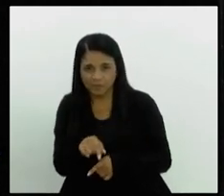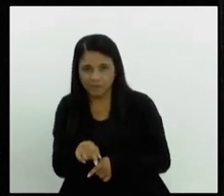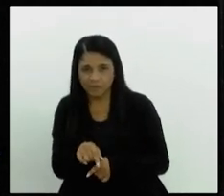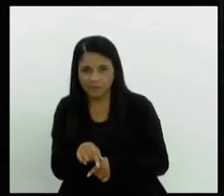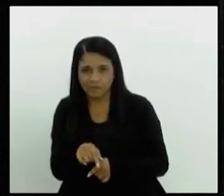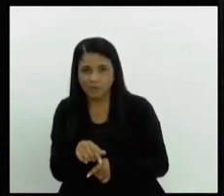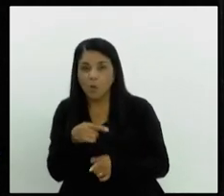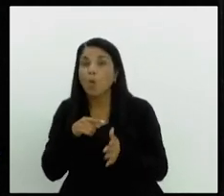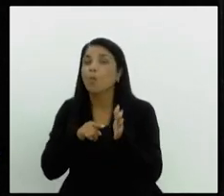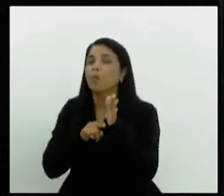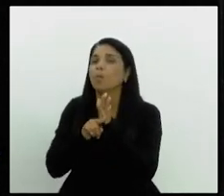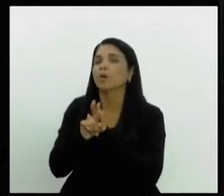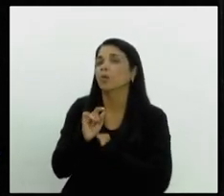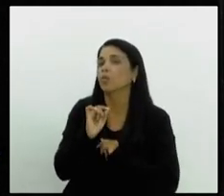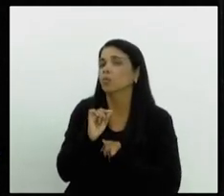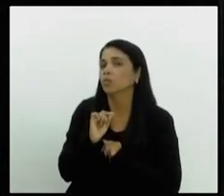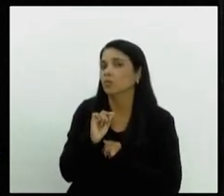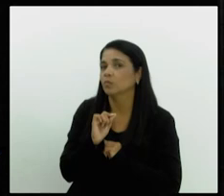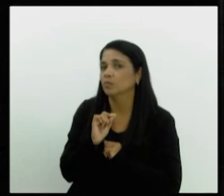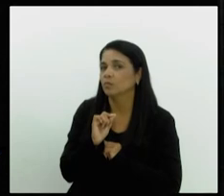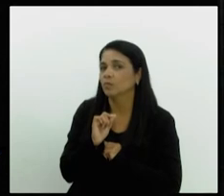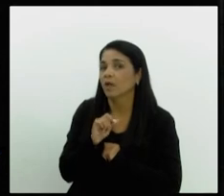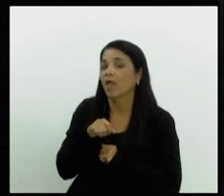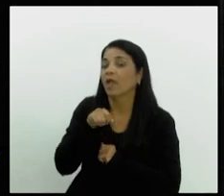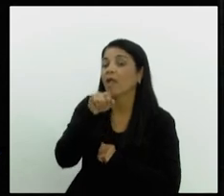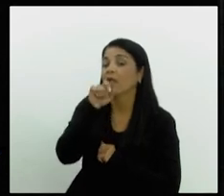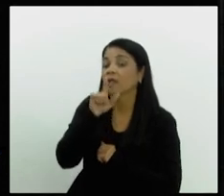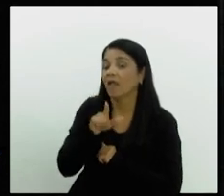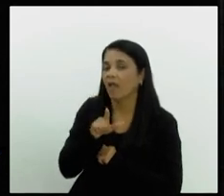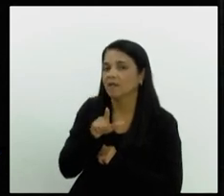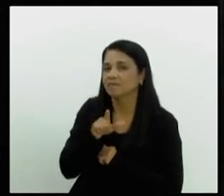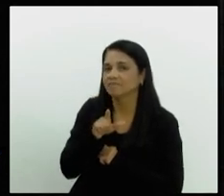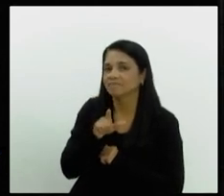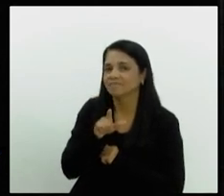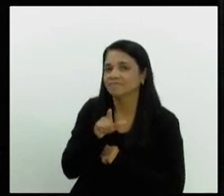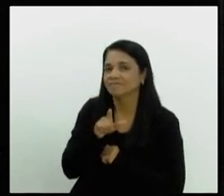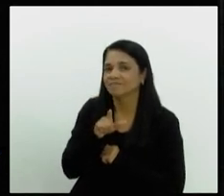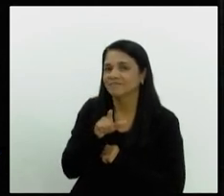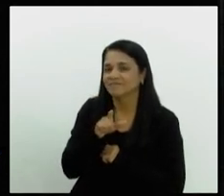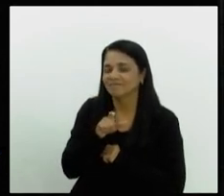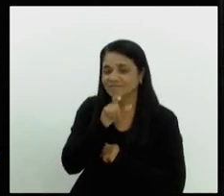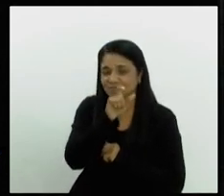eu te pergunto, quem foram as cobaias?